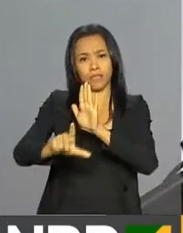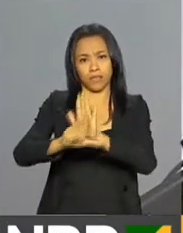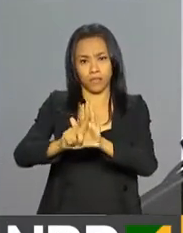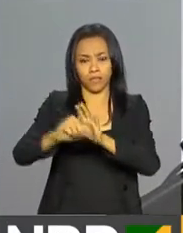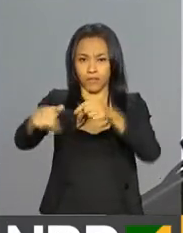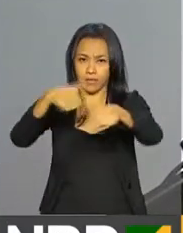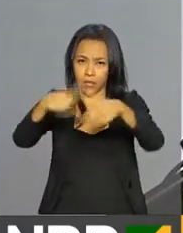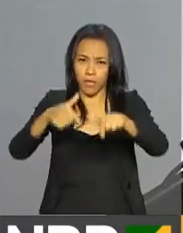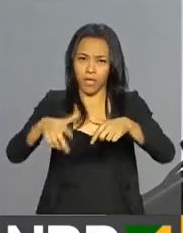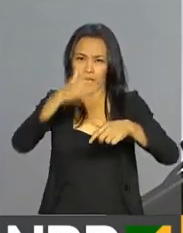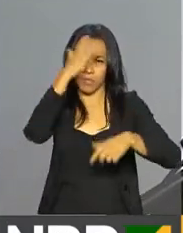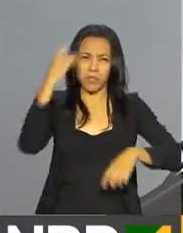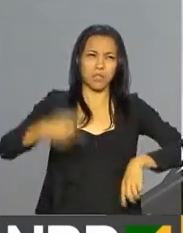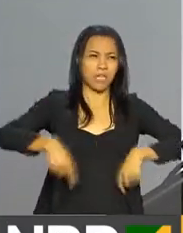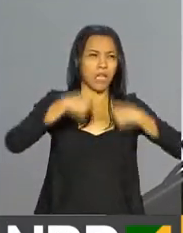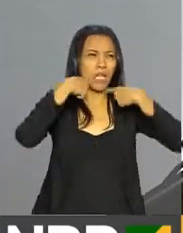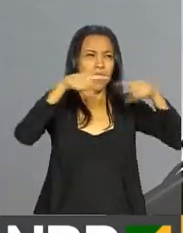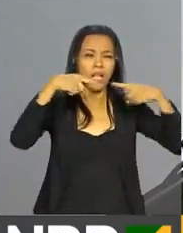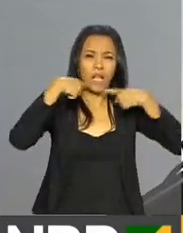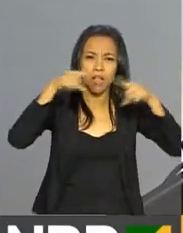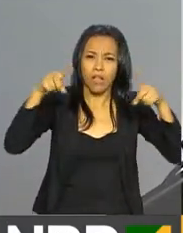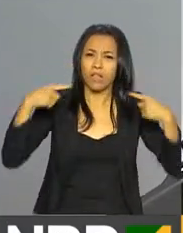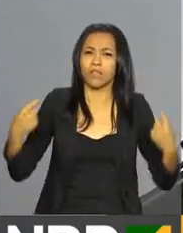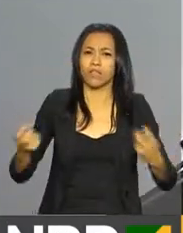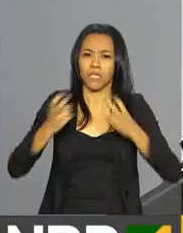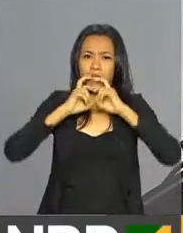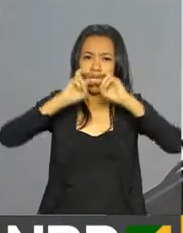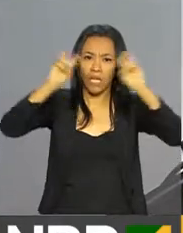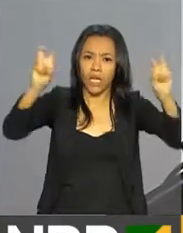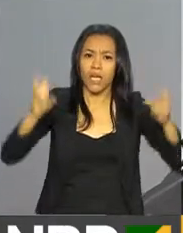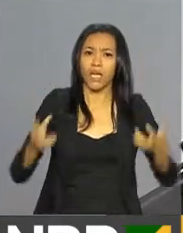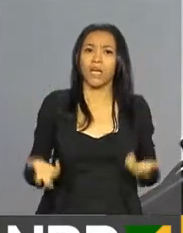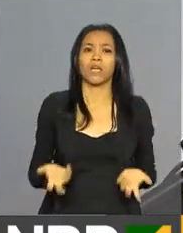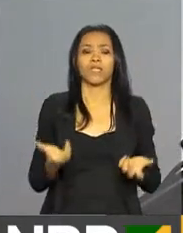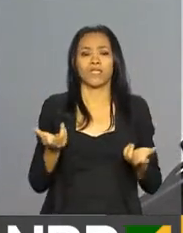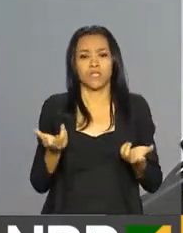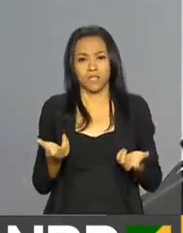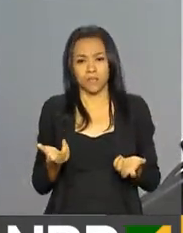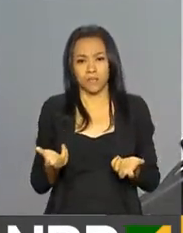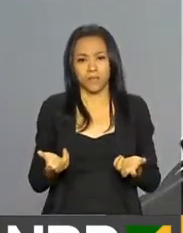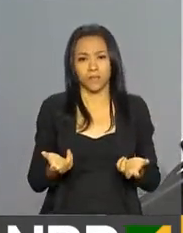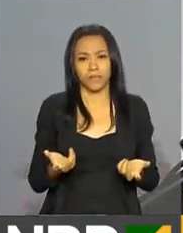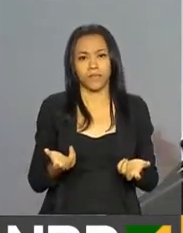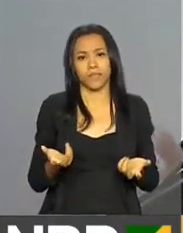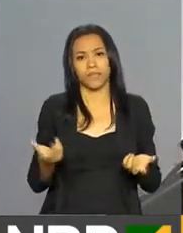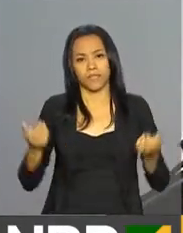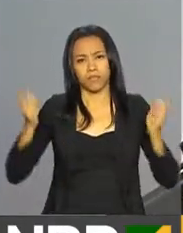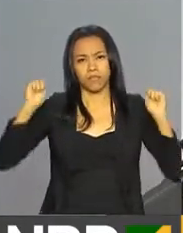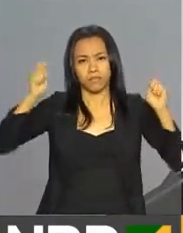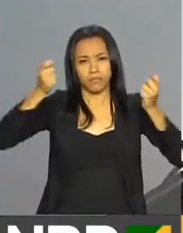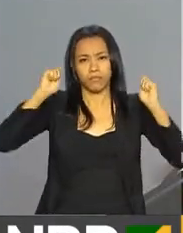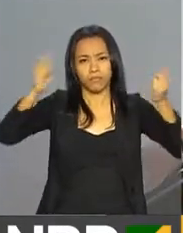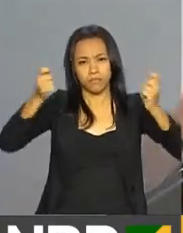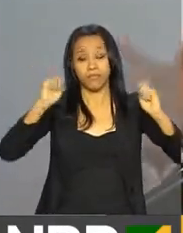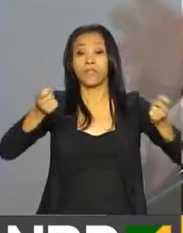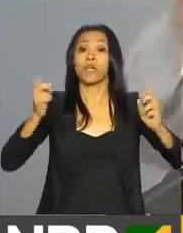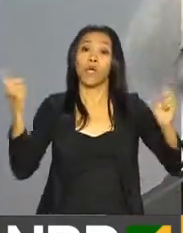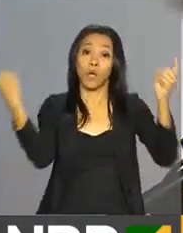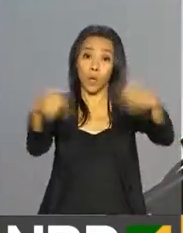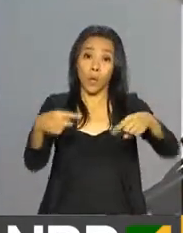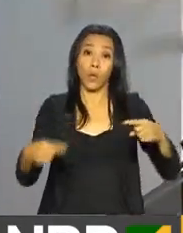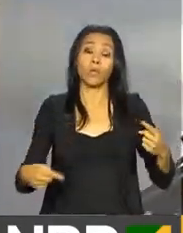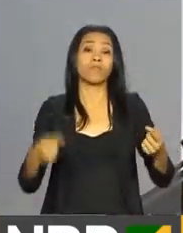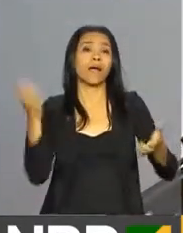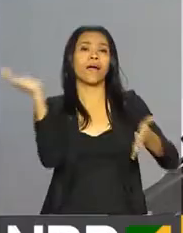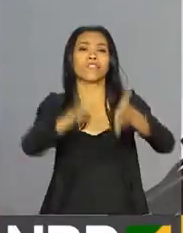e gritaram soraia né feijó gritaram não leu protestaram a reforma vai tirar